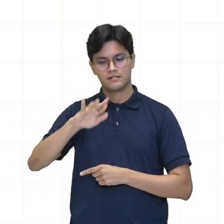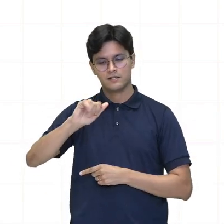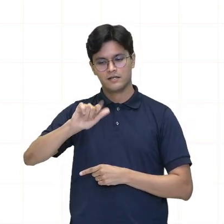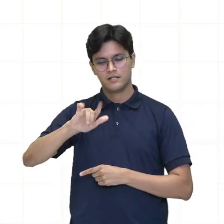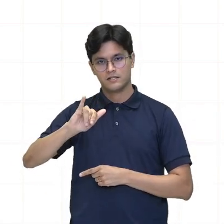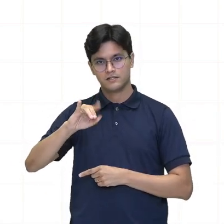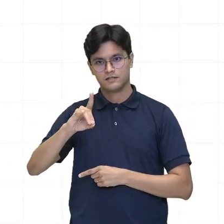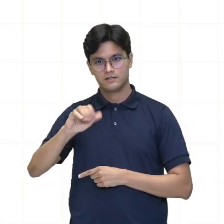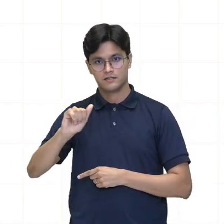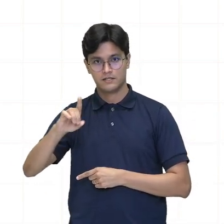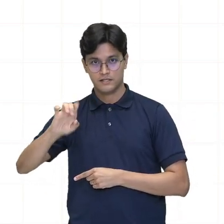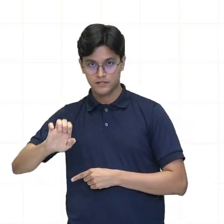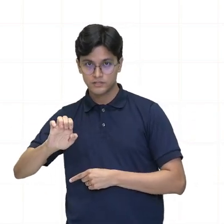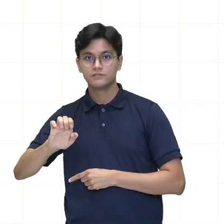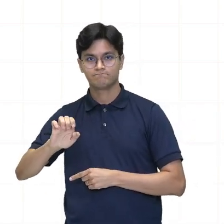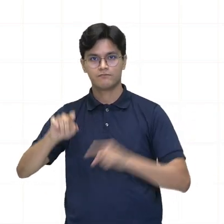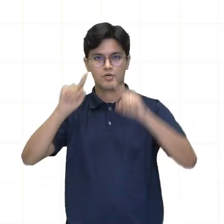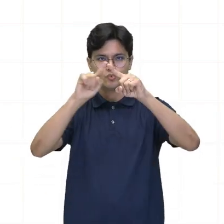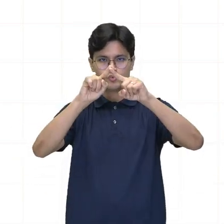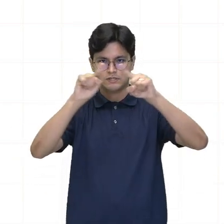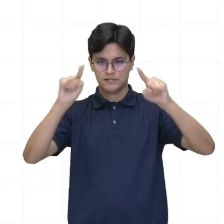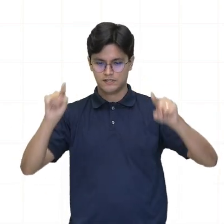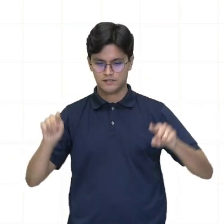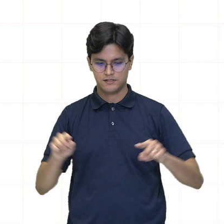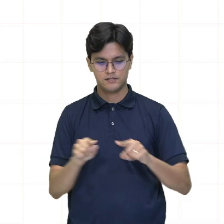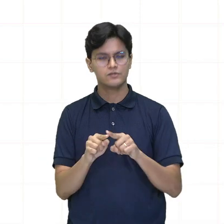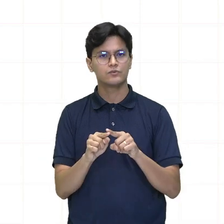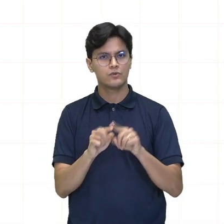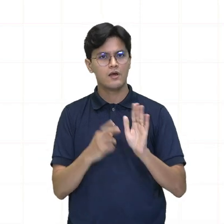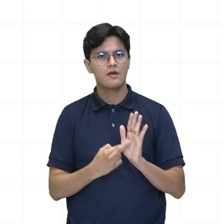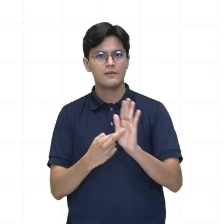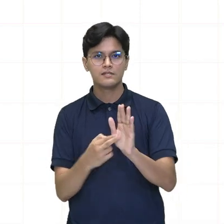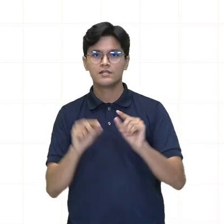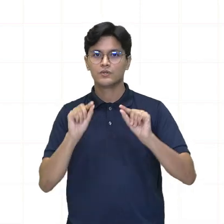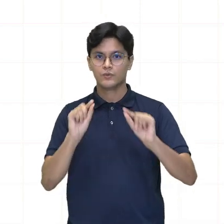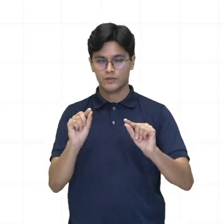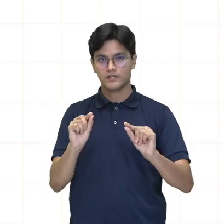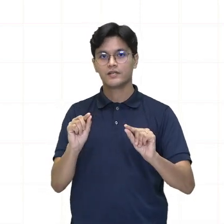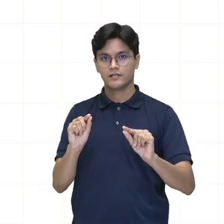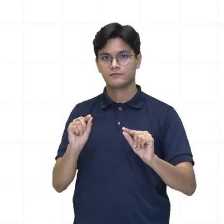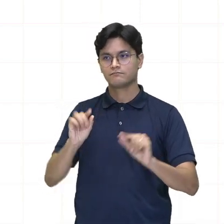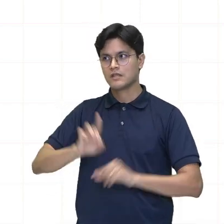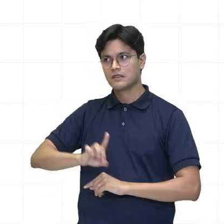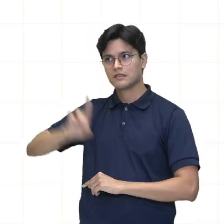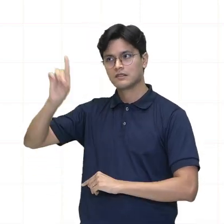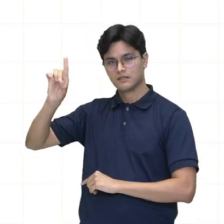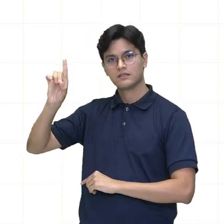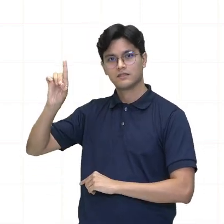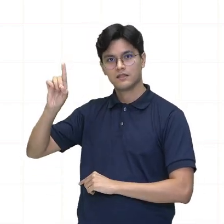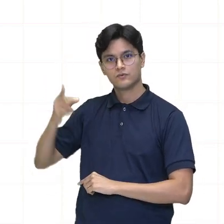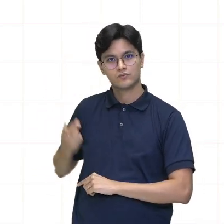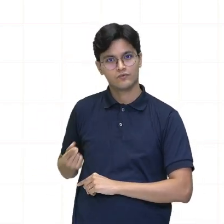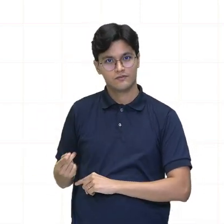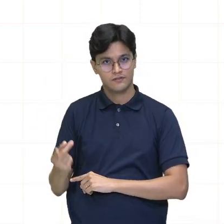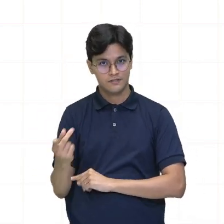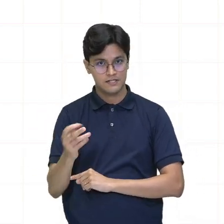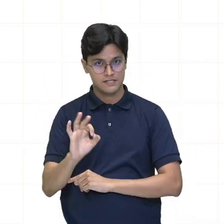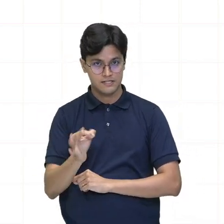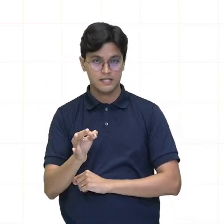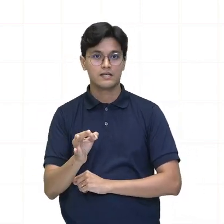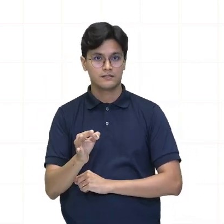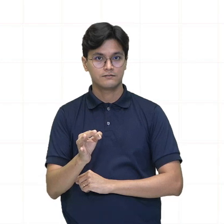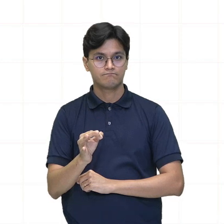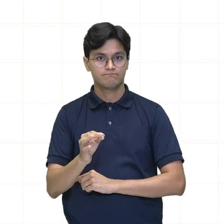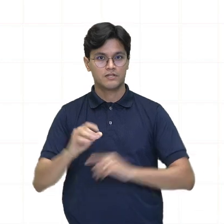volta, ele representa justamente a infinidade que Deus representa. No centro da imagem, nós temos o